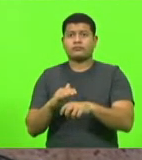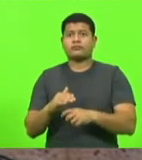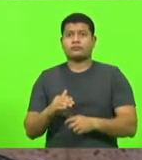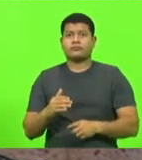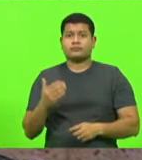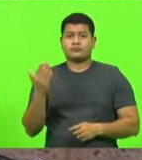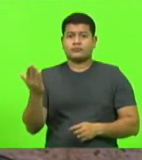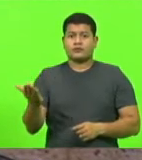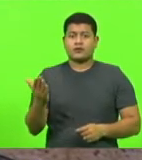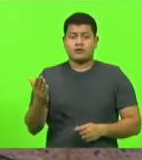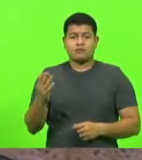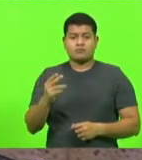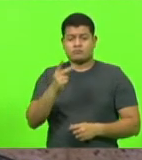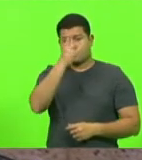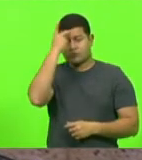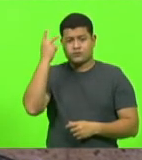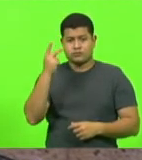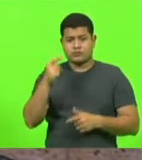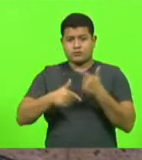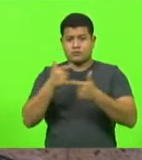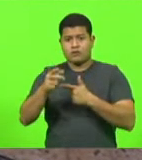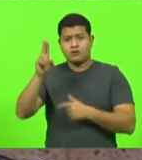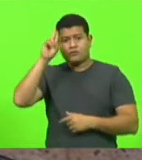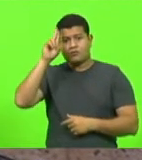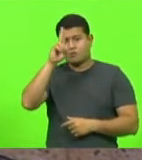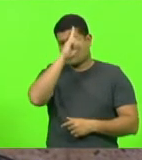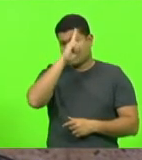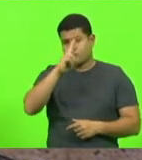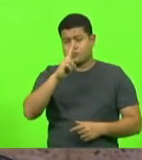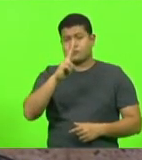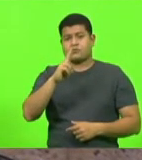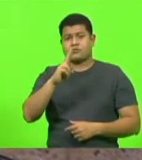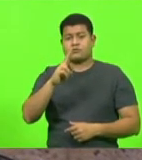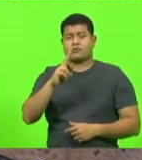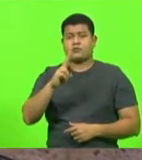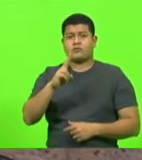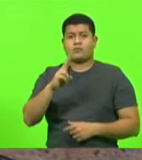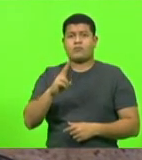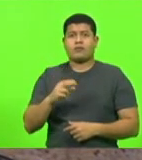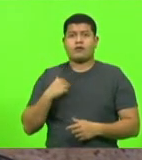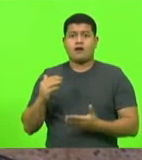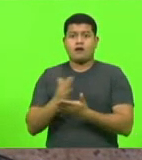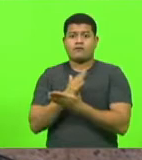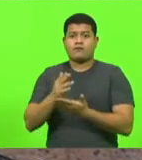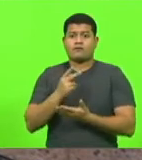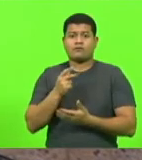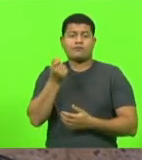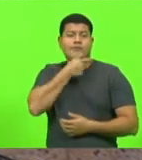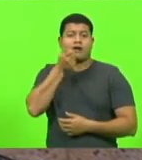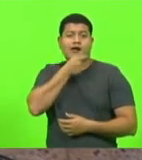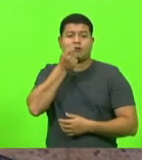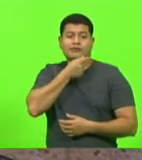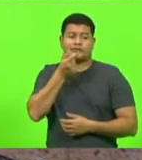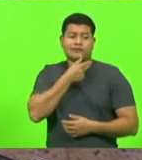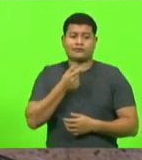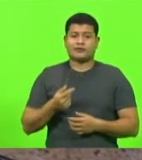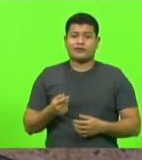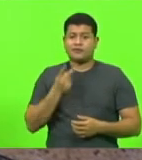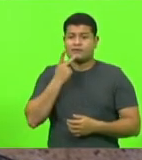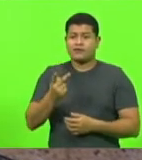os Ubers mesmo, o pessoal do Uber, transporte por aplicativo, é motivo de chacota, um estádio lá que não serve para